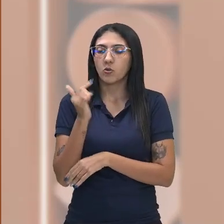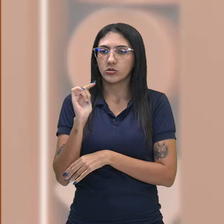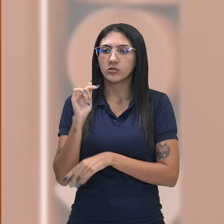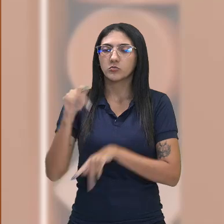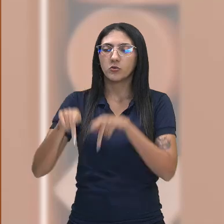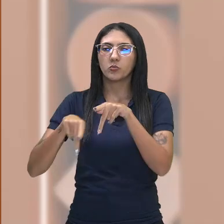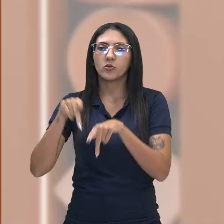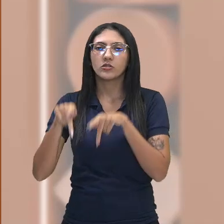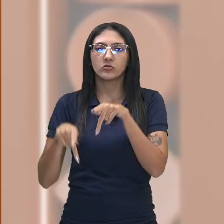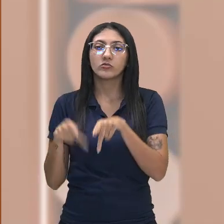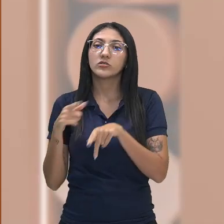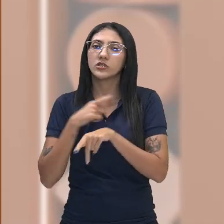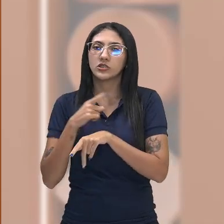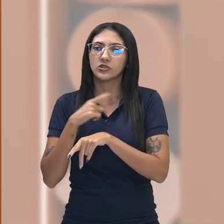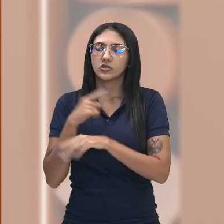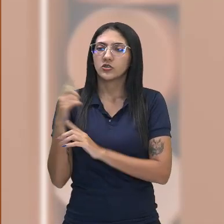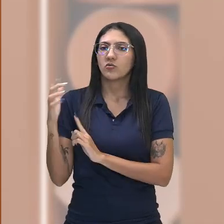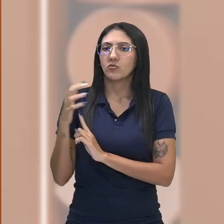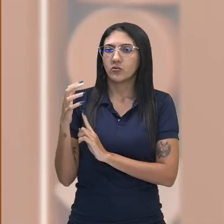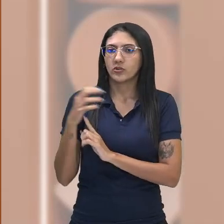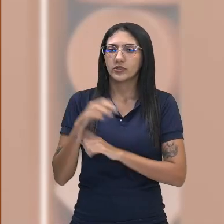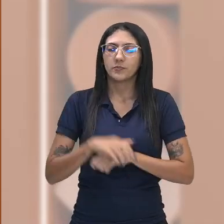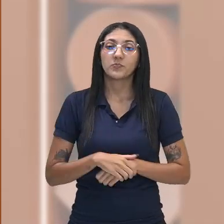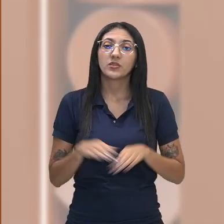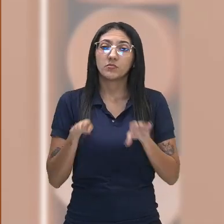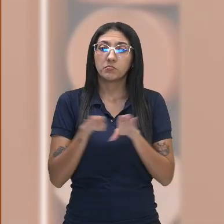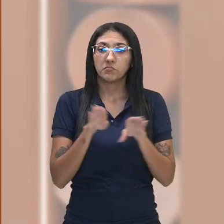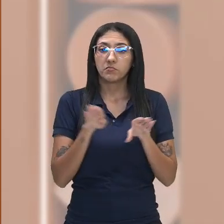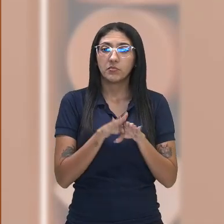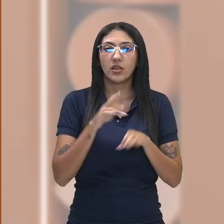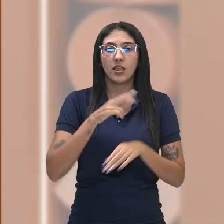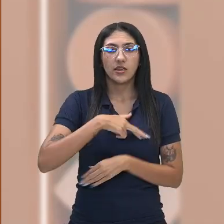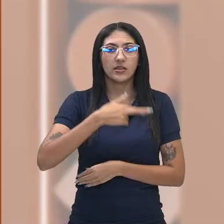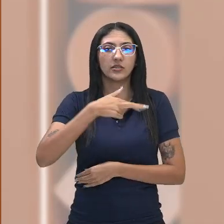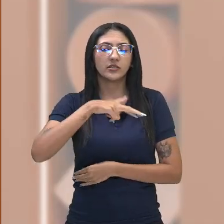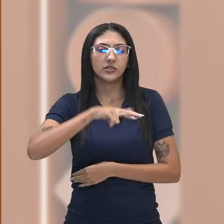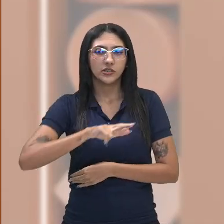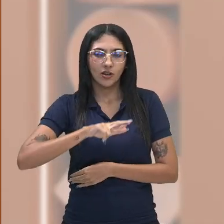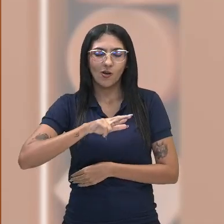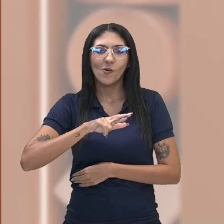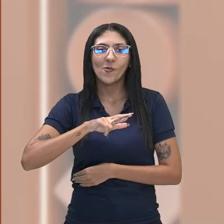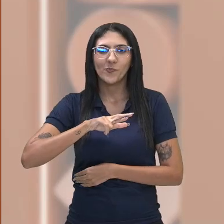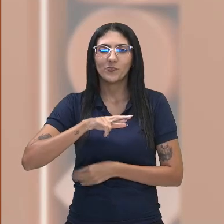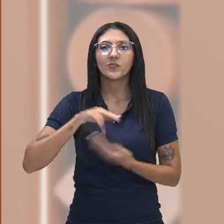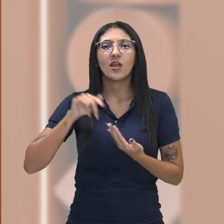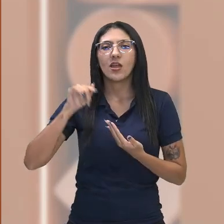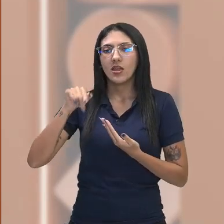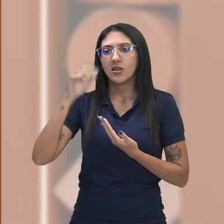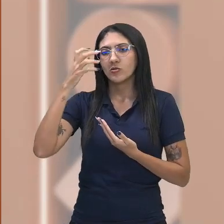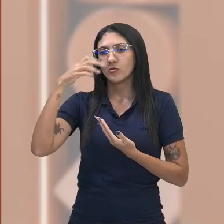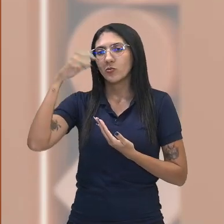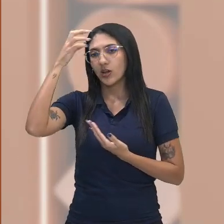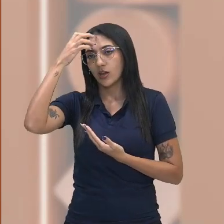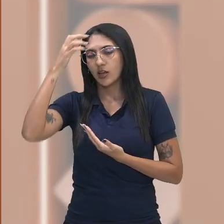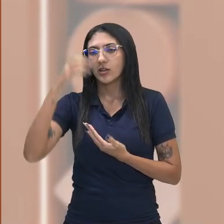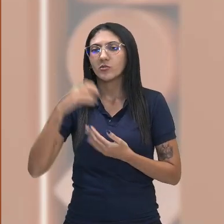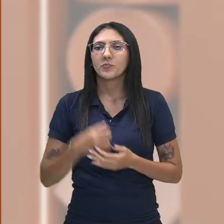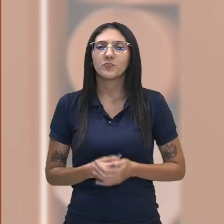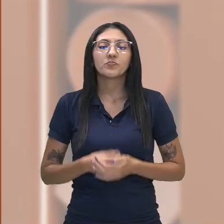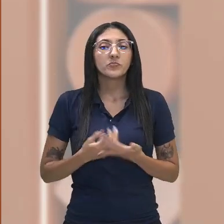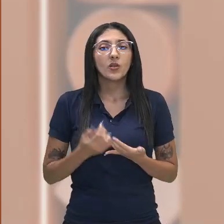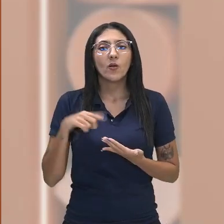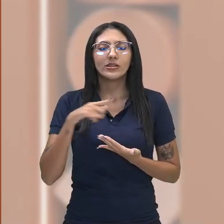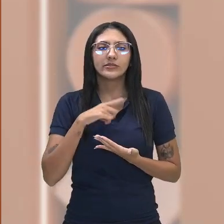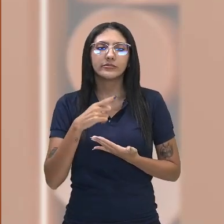tinham essa influência, além da religião também, por ser influenciada pelo Egito, também ser, né, de